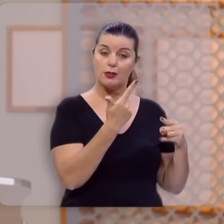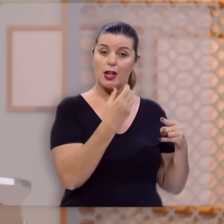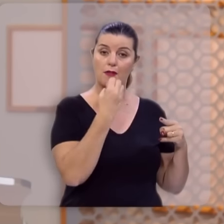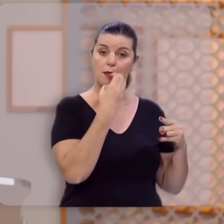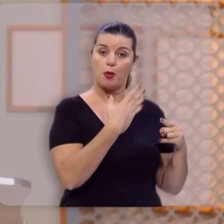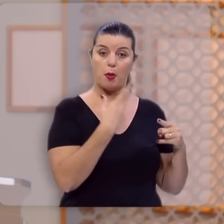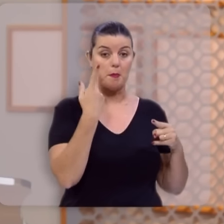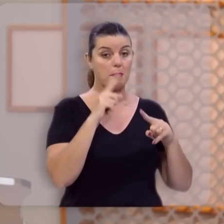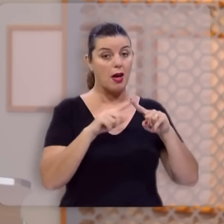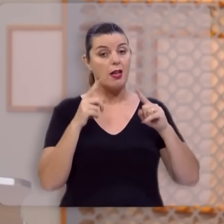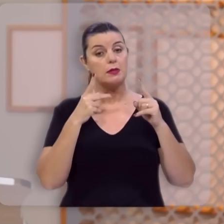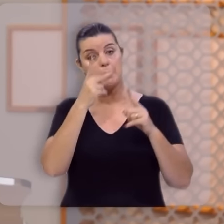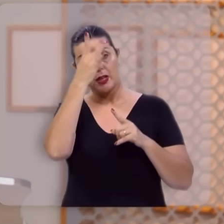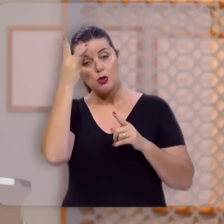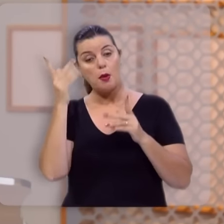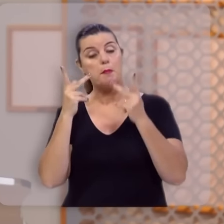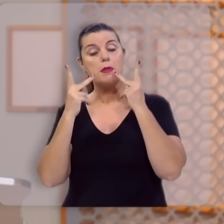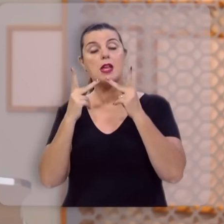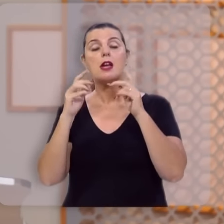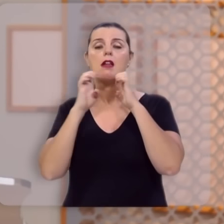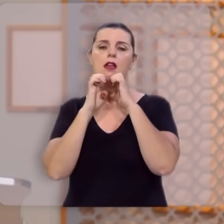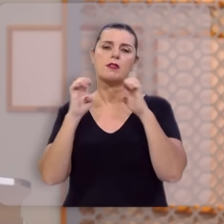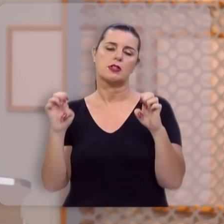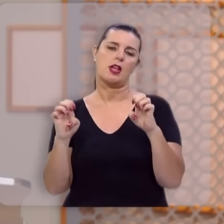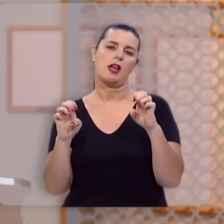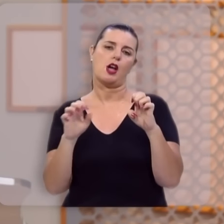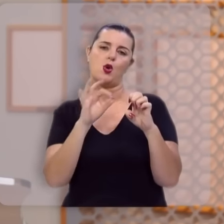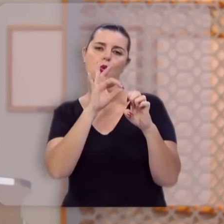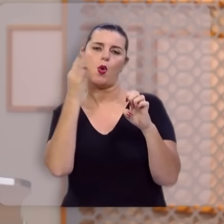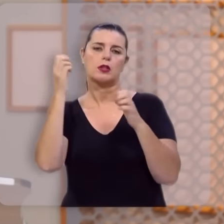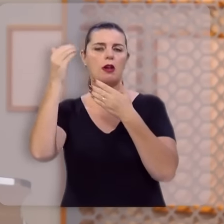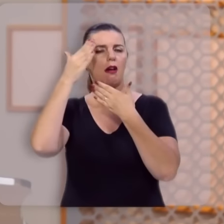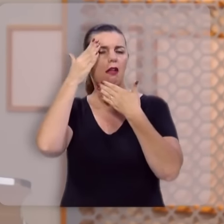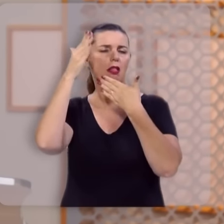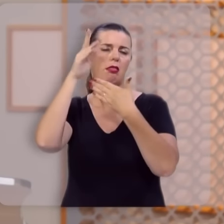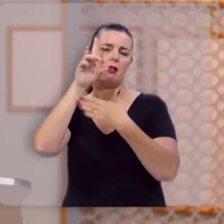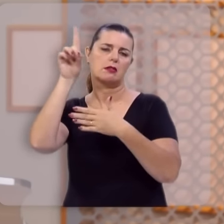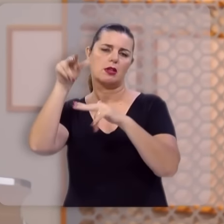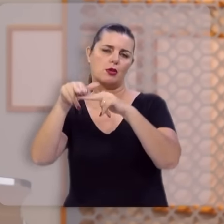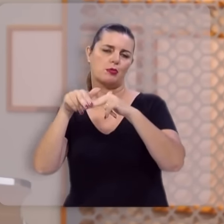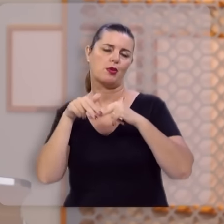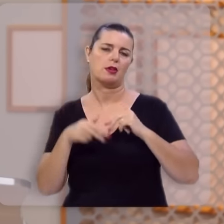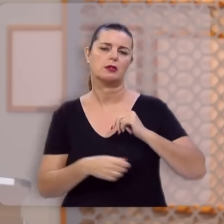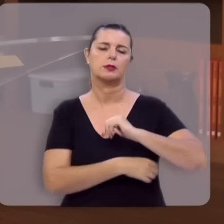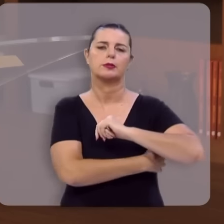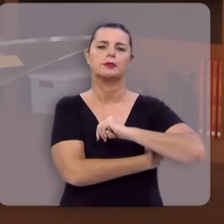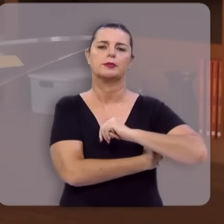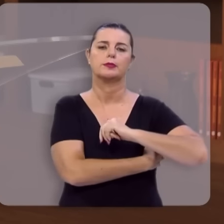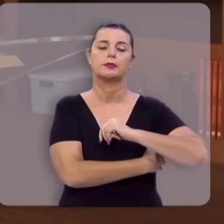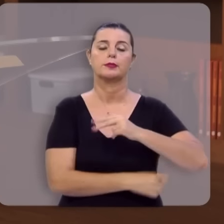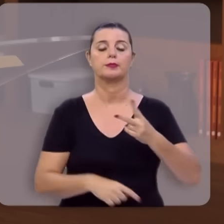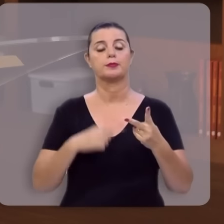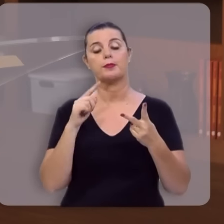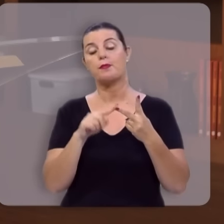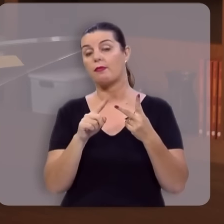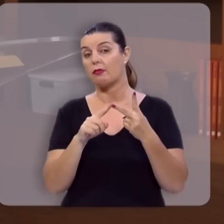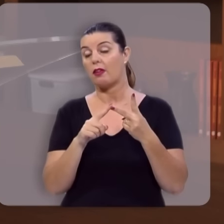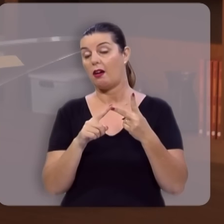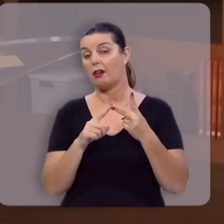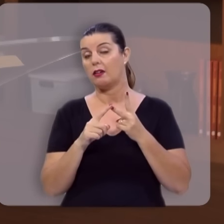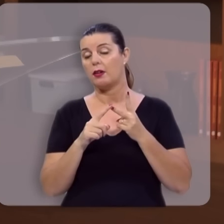pessoas estavam pregando. Então, ele está grato a Deus por isso. Segundo, ele